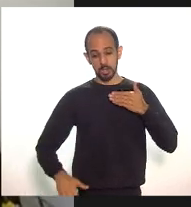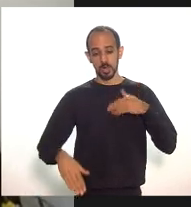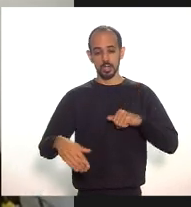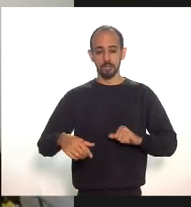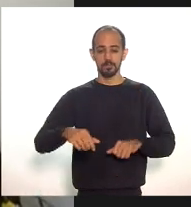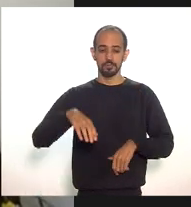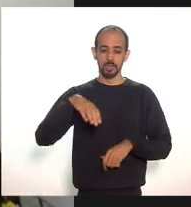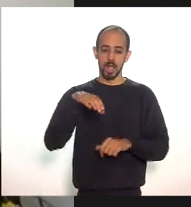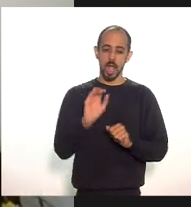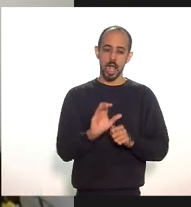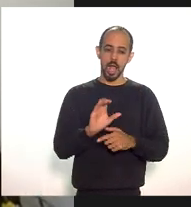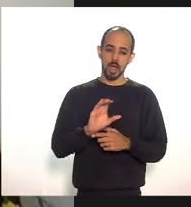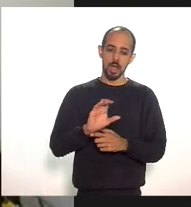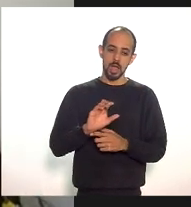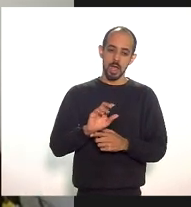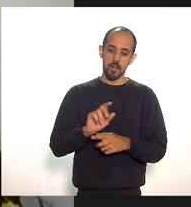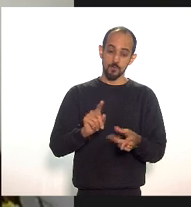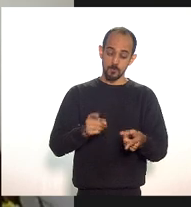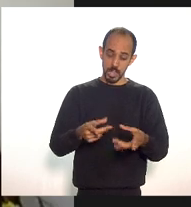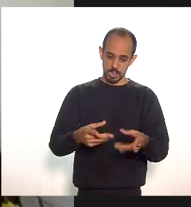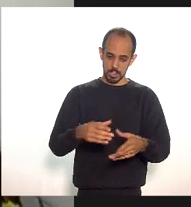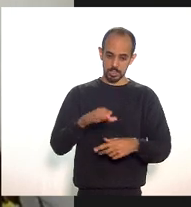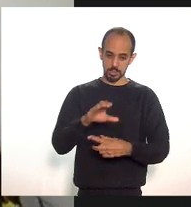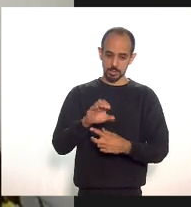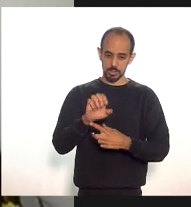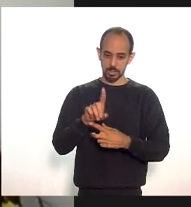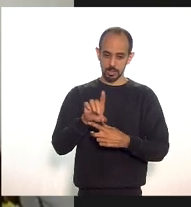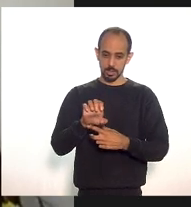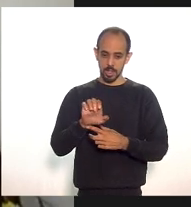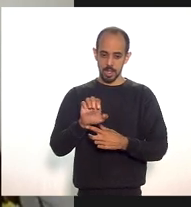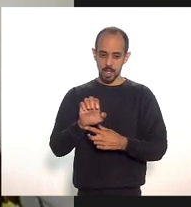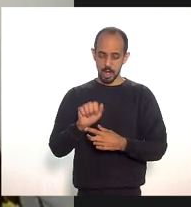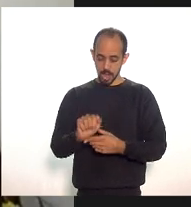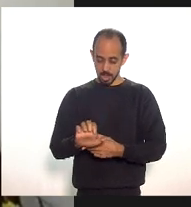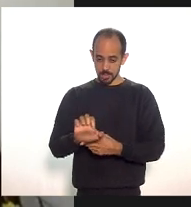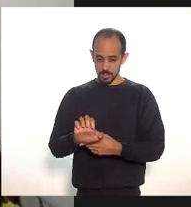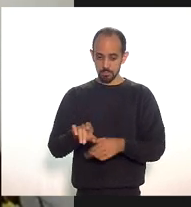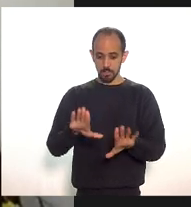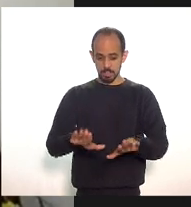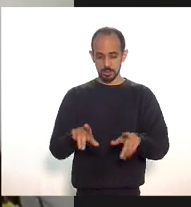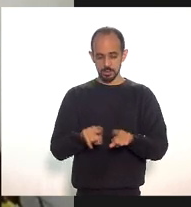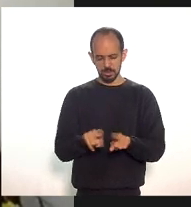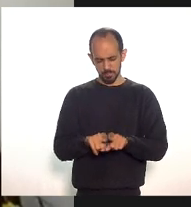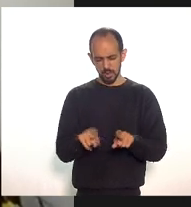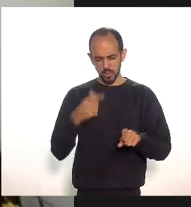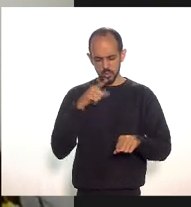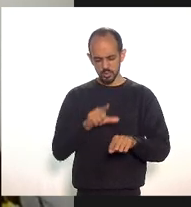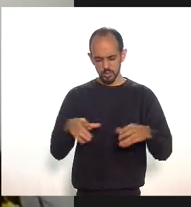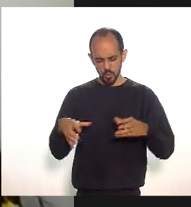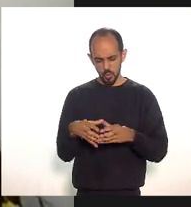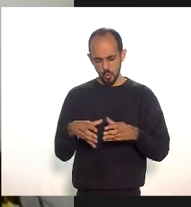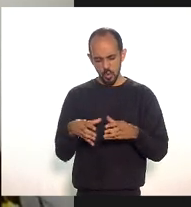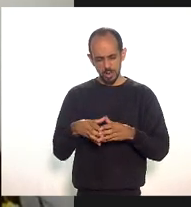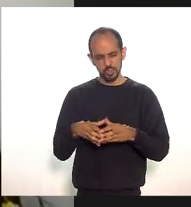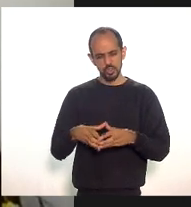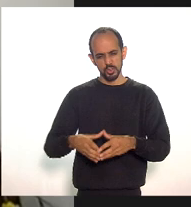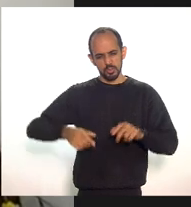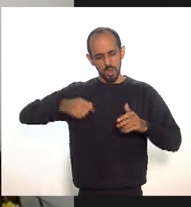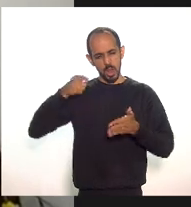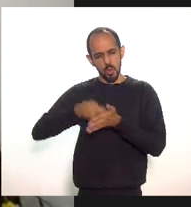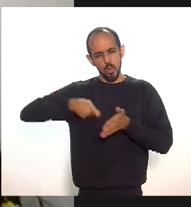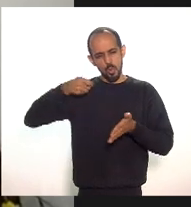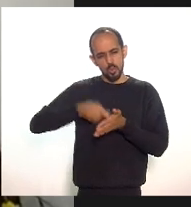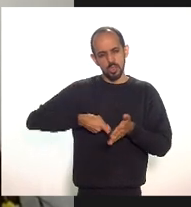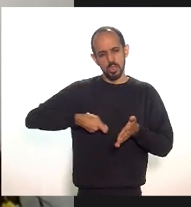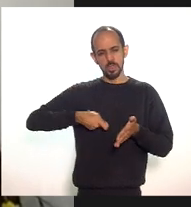contra a privatização da cidade mas que a gente consiga uma mobilização coletiva para que a gente possa